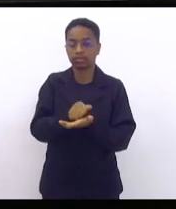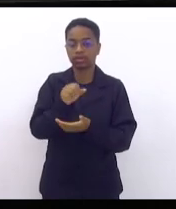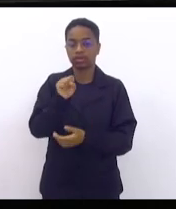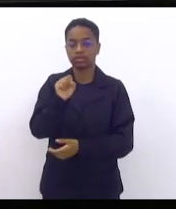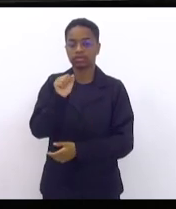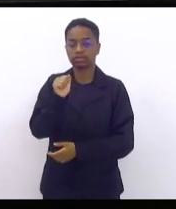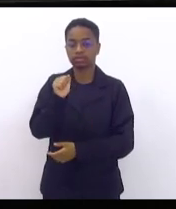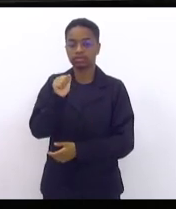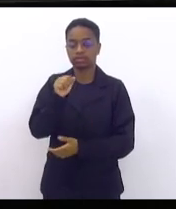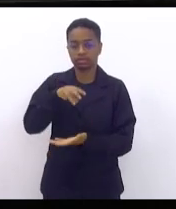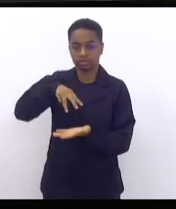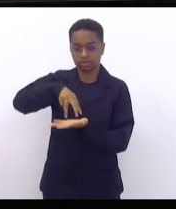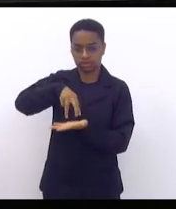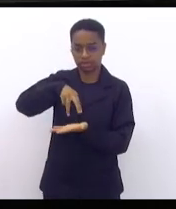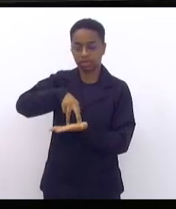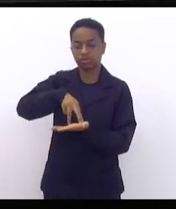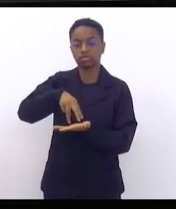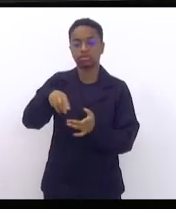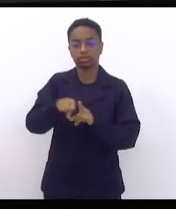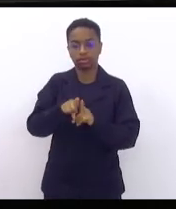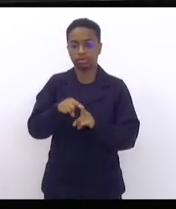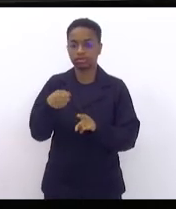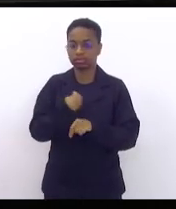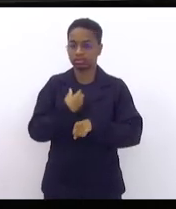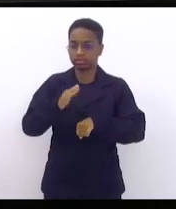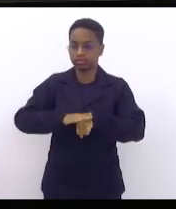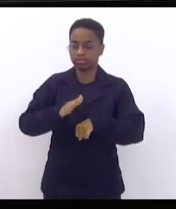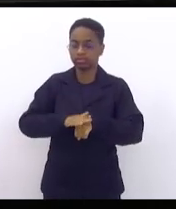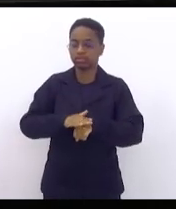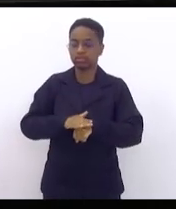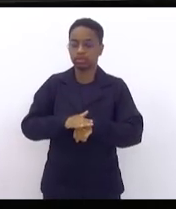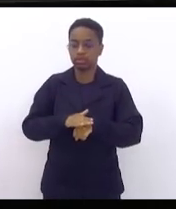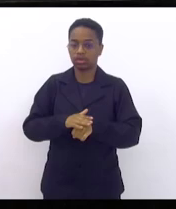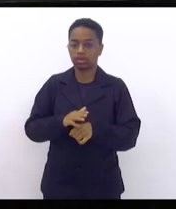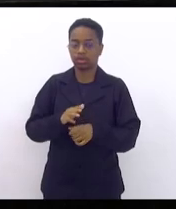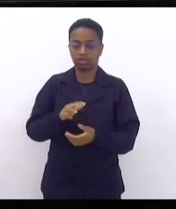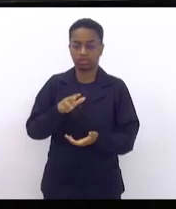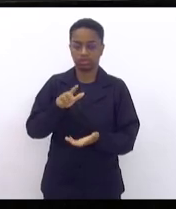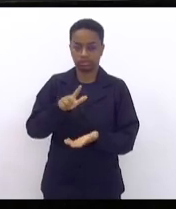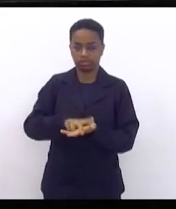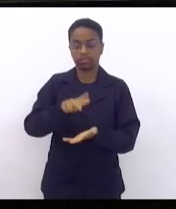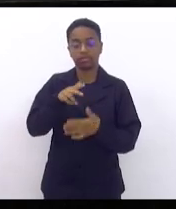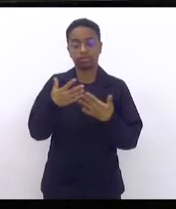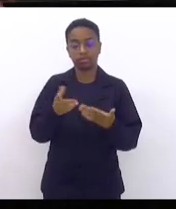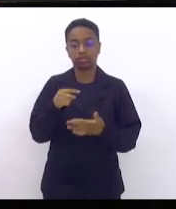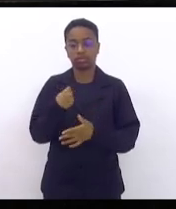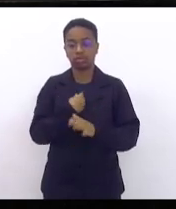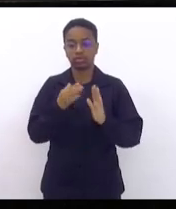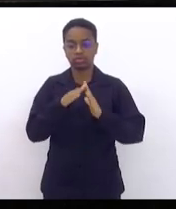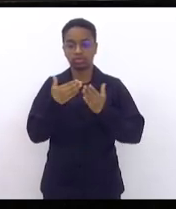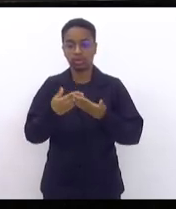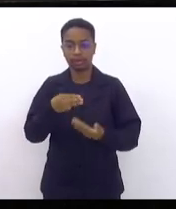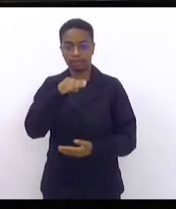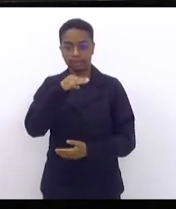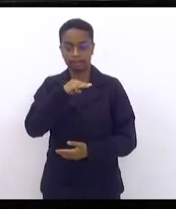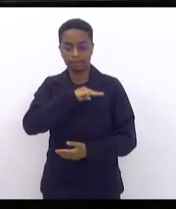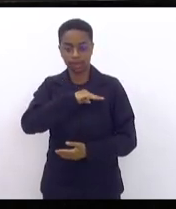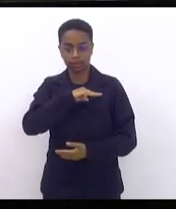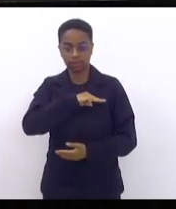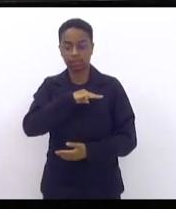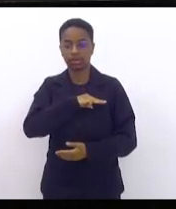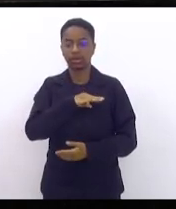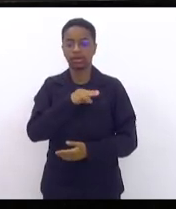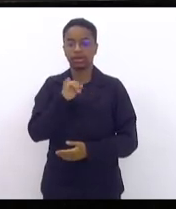foi a autoria Nossa também então vamos às nossas escolas de Madureira a Império Serrano a